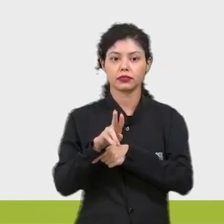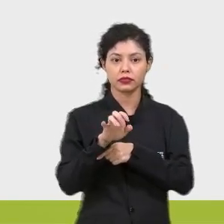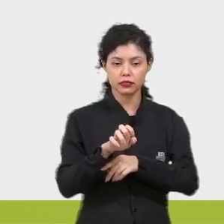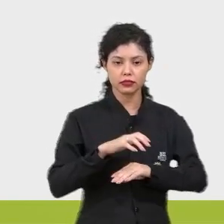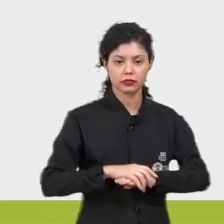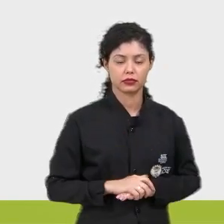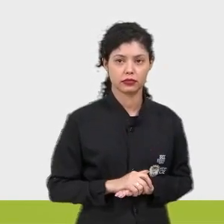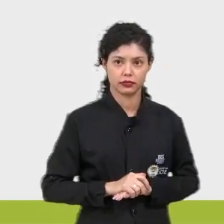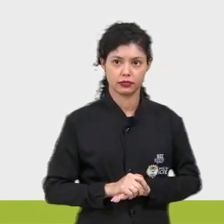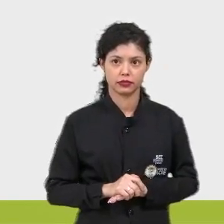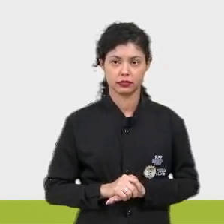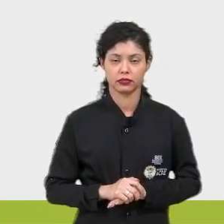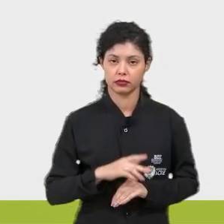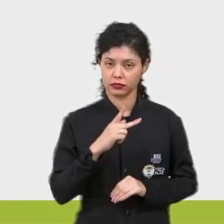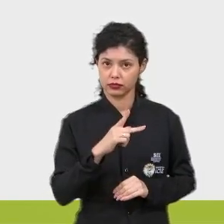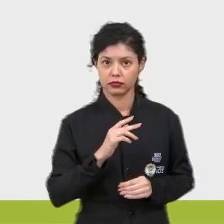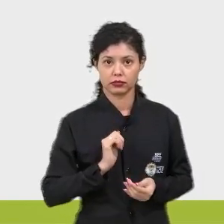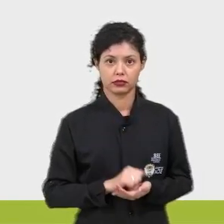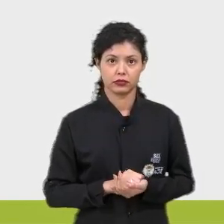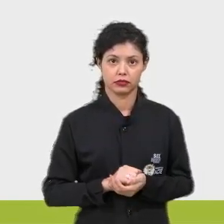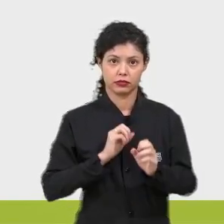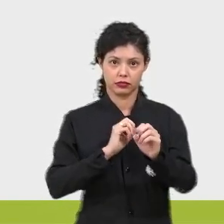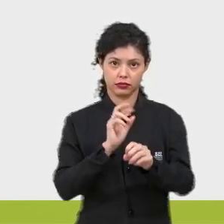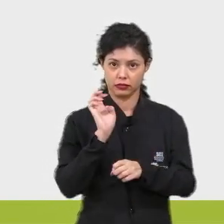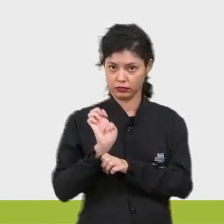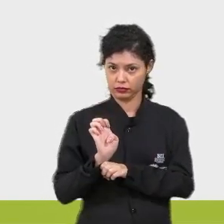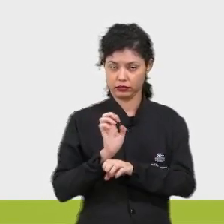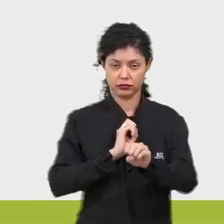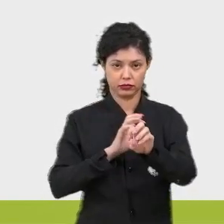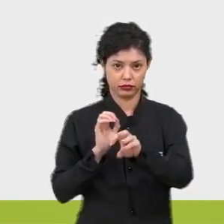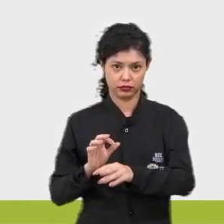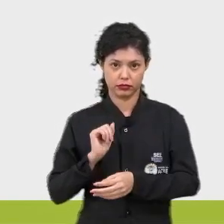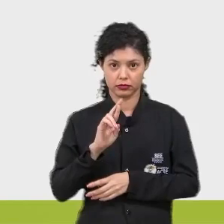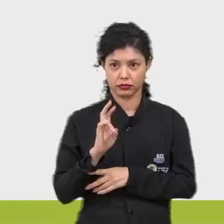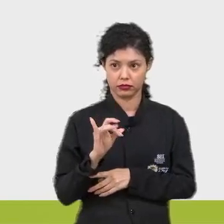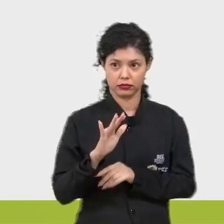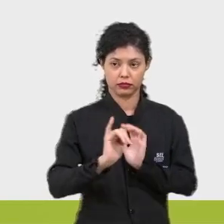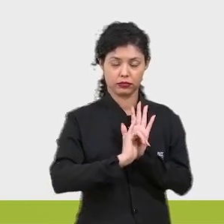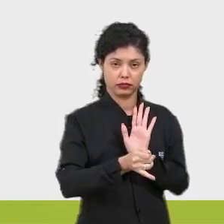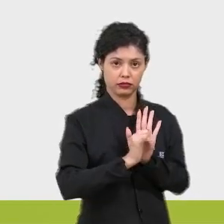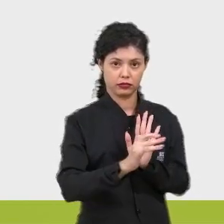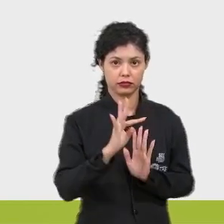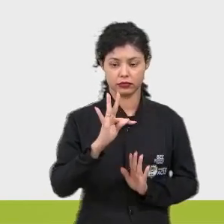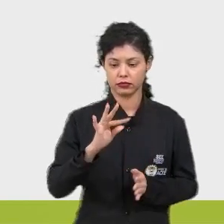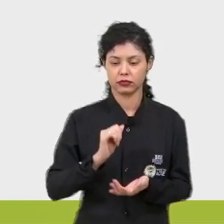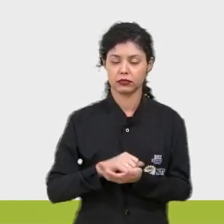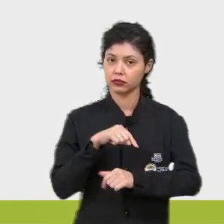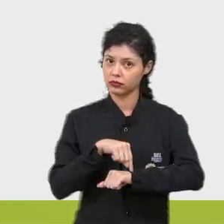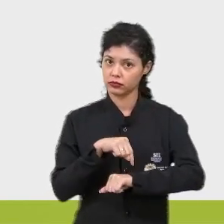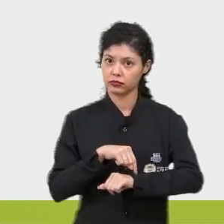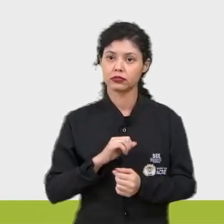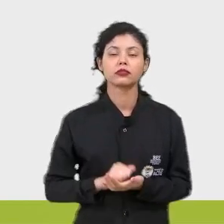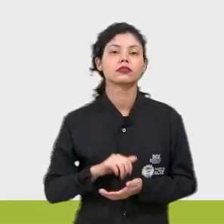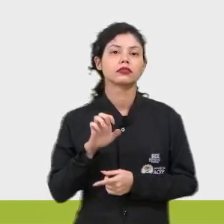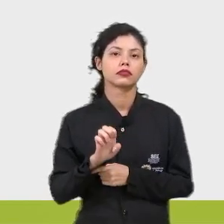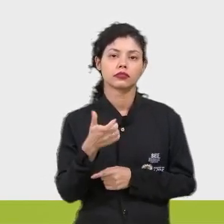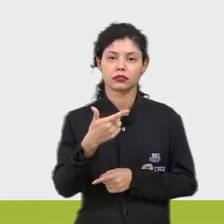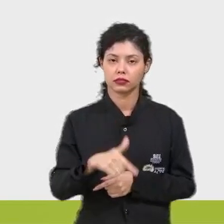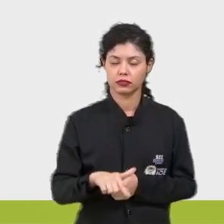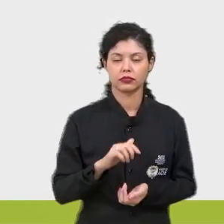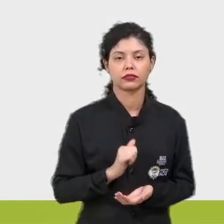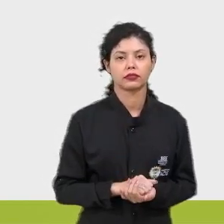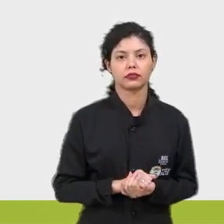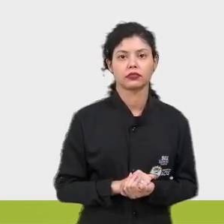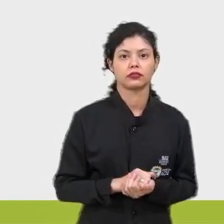P de personagem, o E de enredo, o N de narrador, o T de tempo e o E novamente